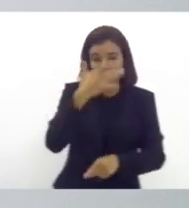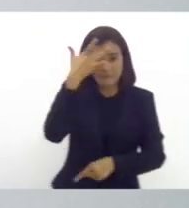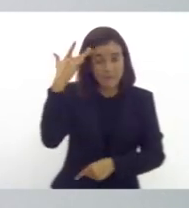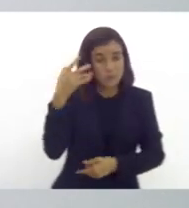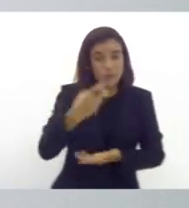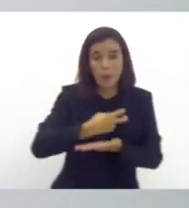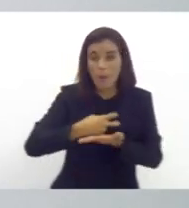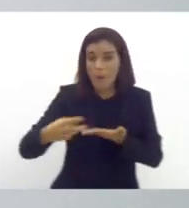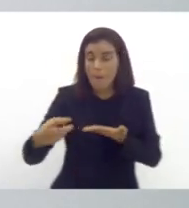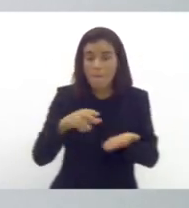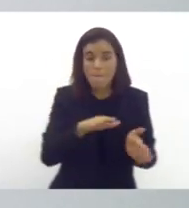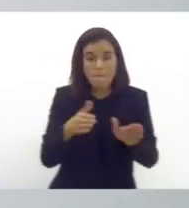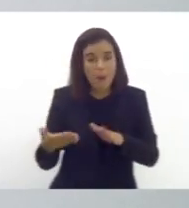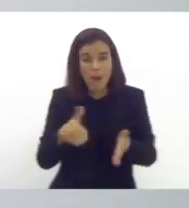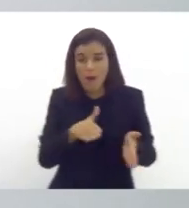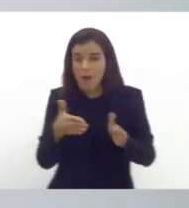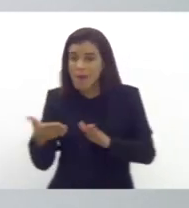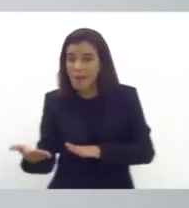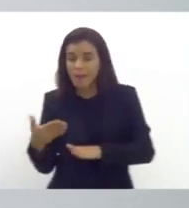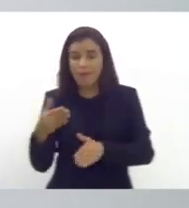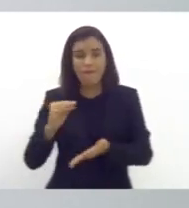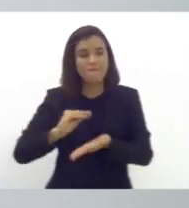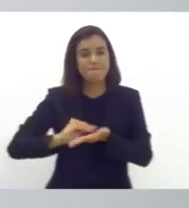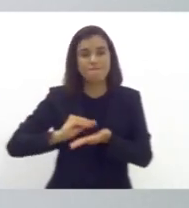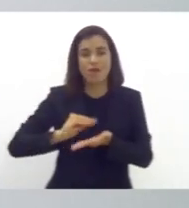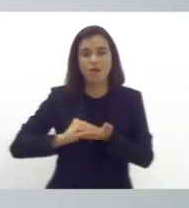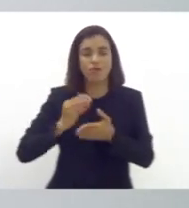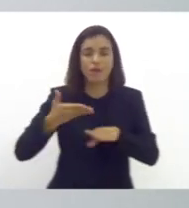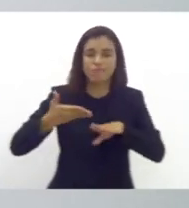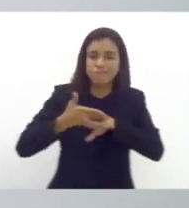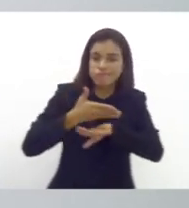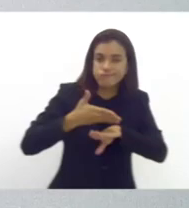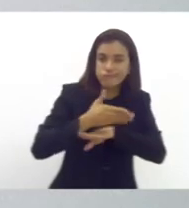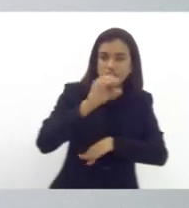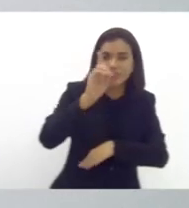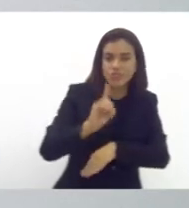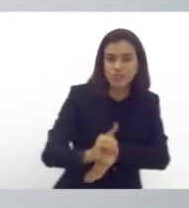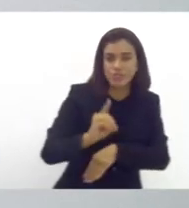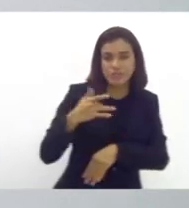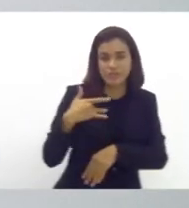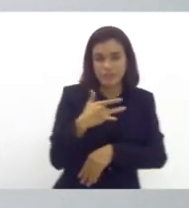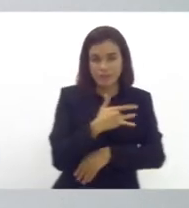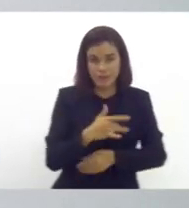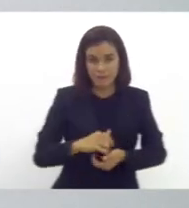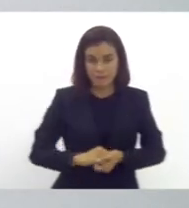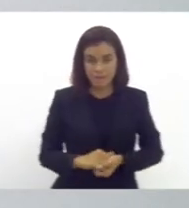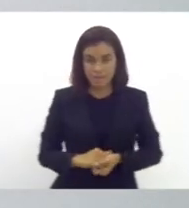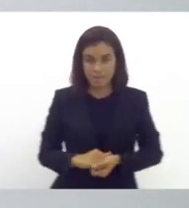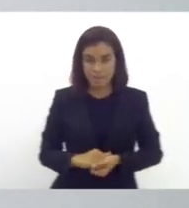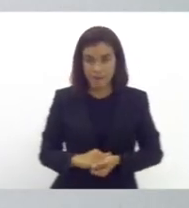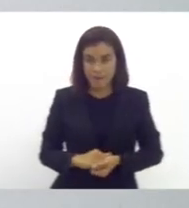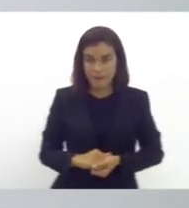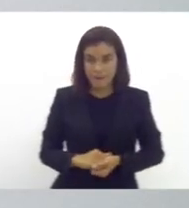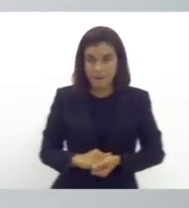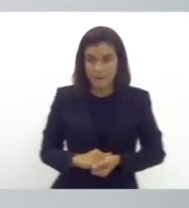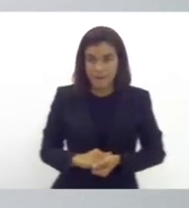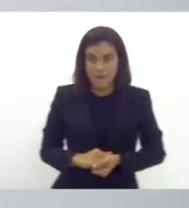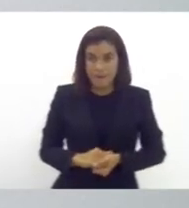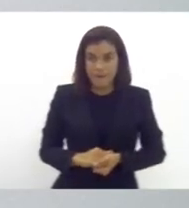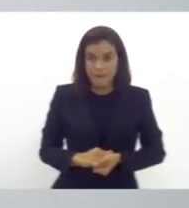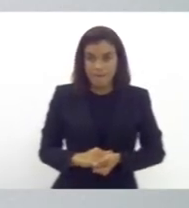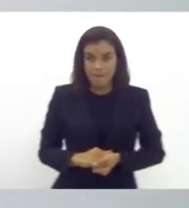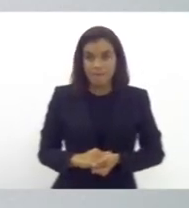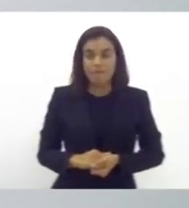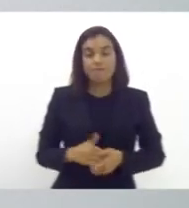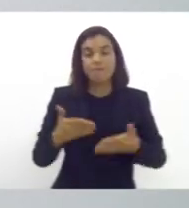por falta de acesso à saúde e que eles pensam tão somente na majoração dos seus lucros agora